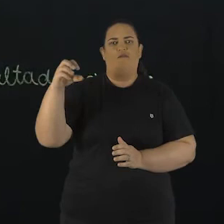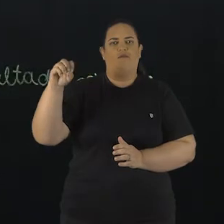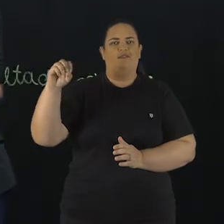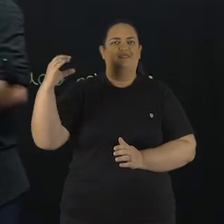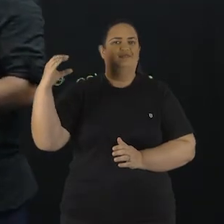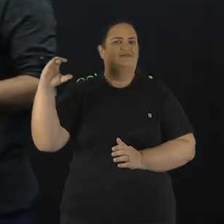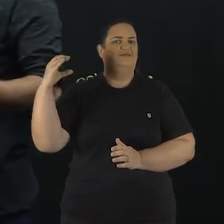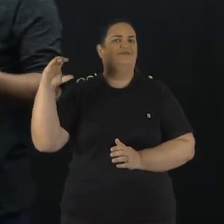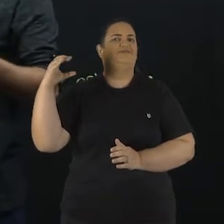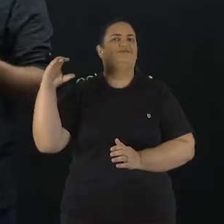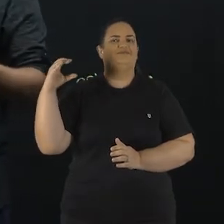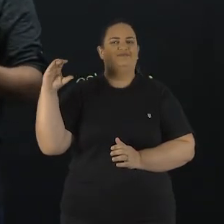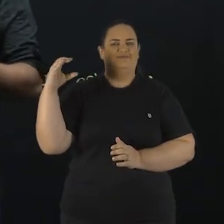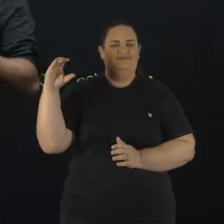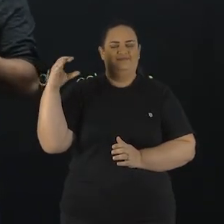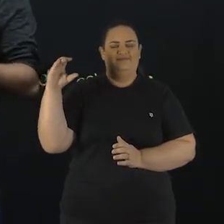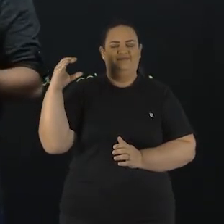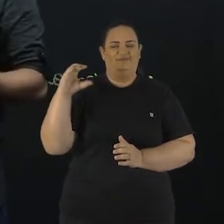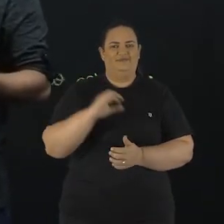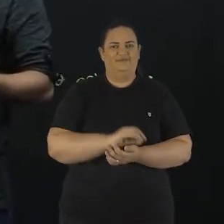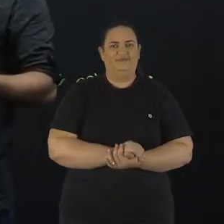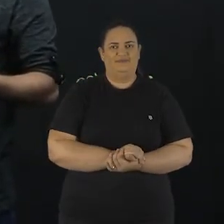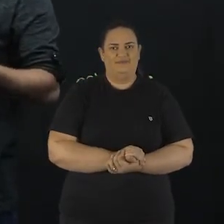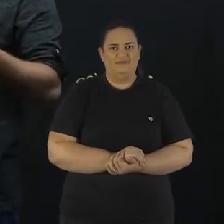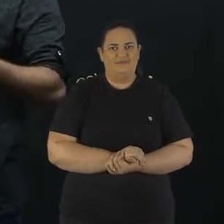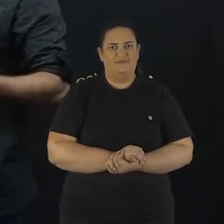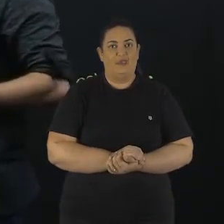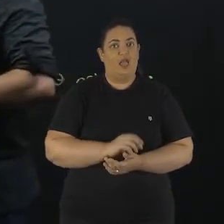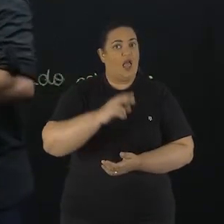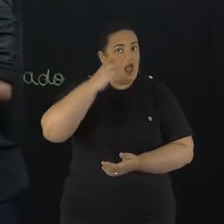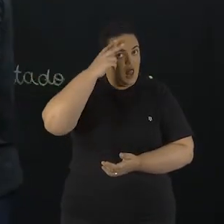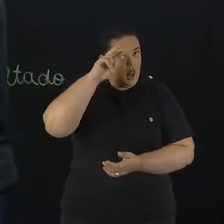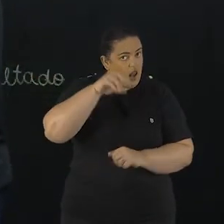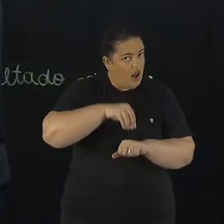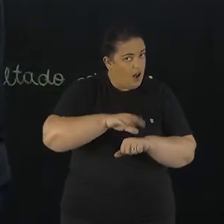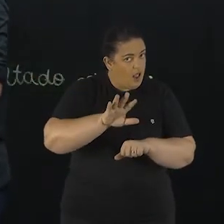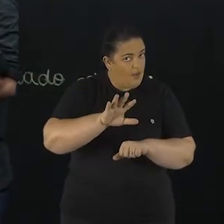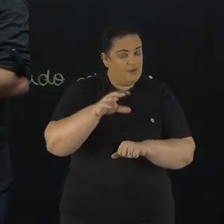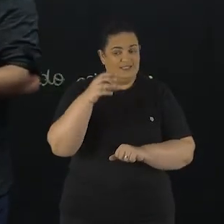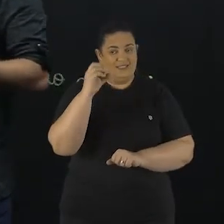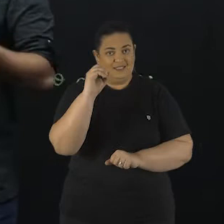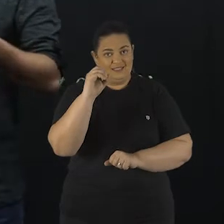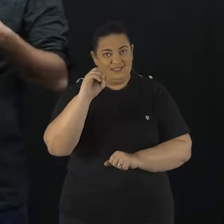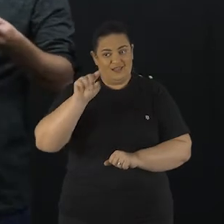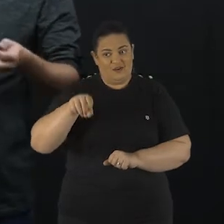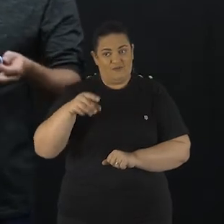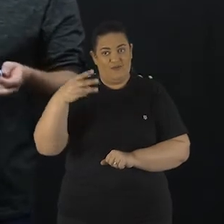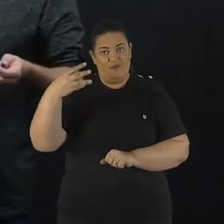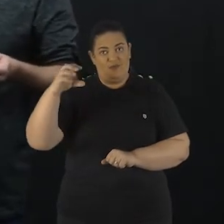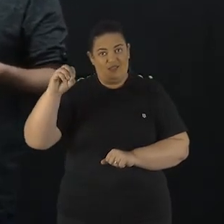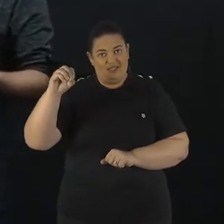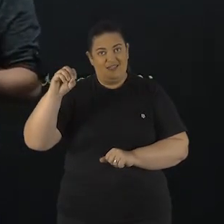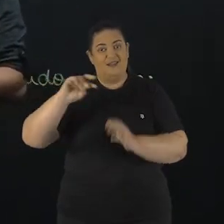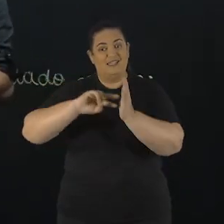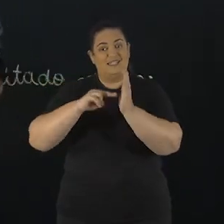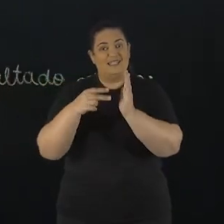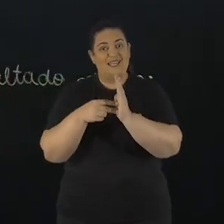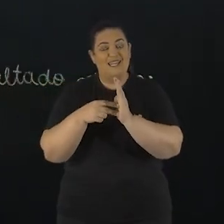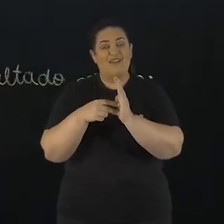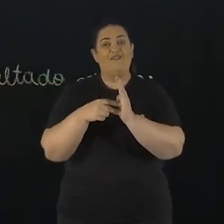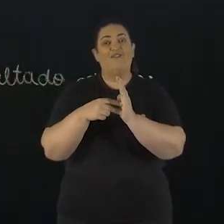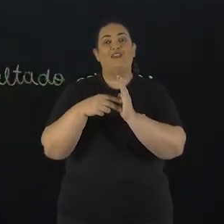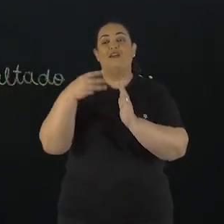temos um resultado igual a 0,30. Lembrando que 0,30 em dinheiro equivale